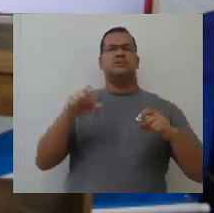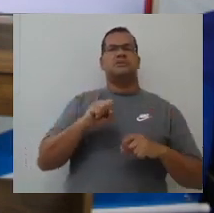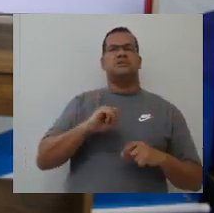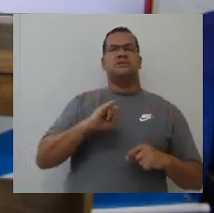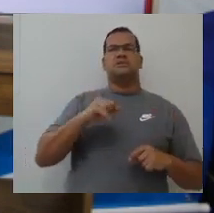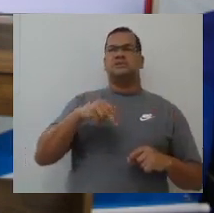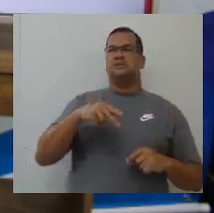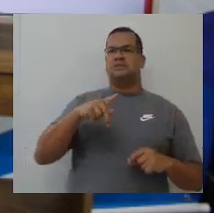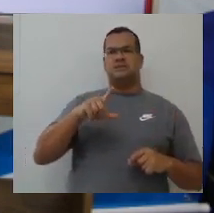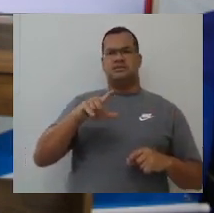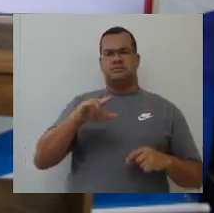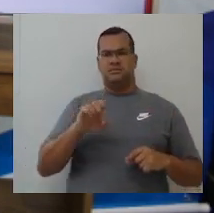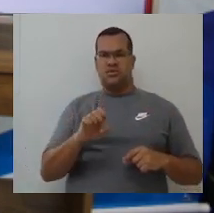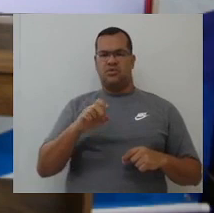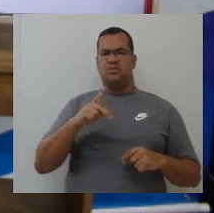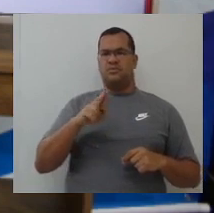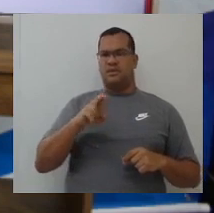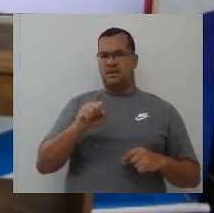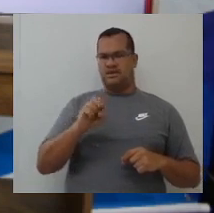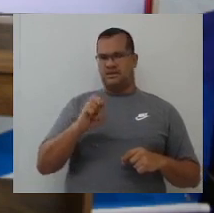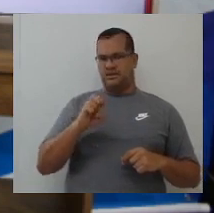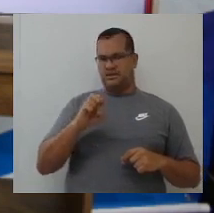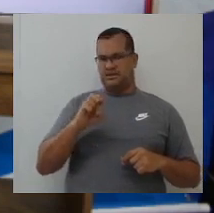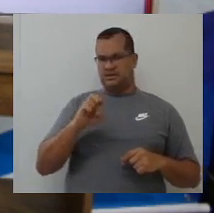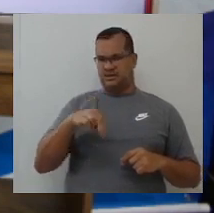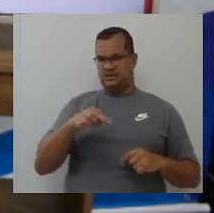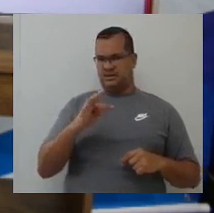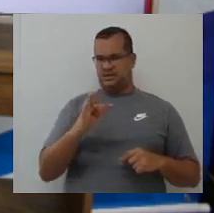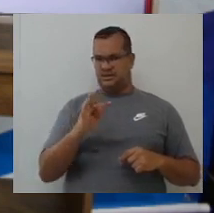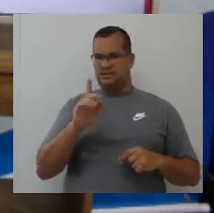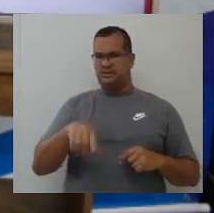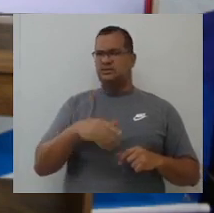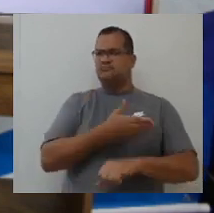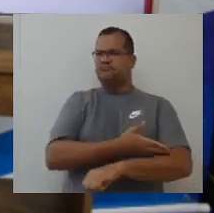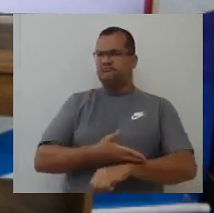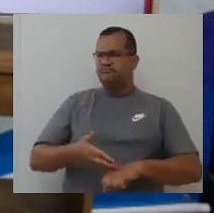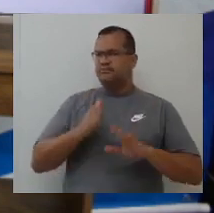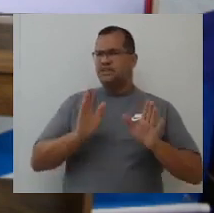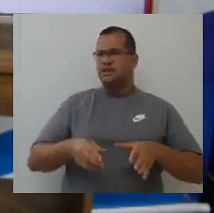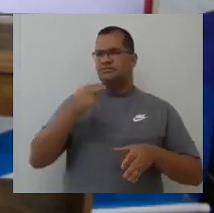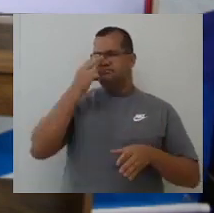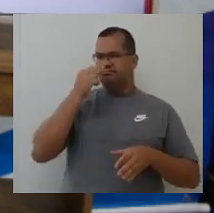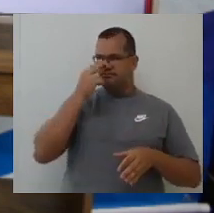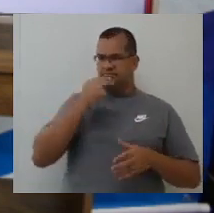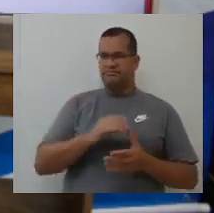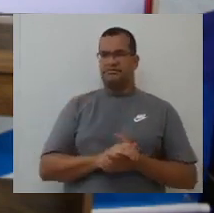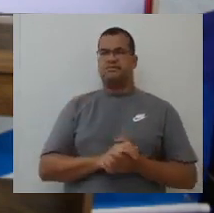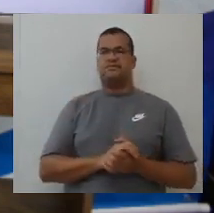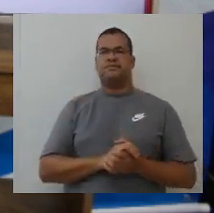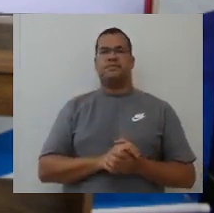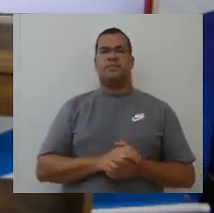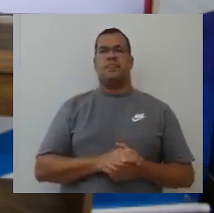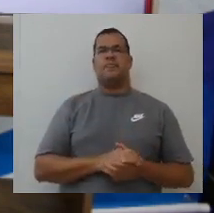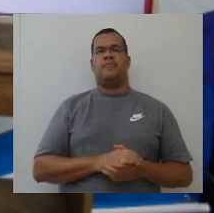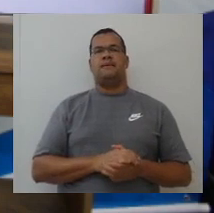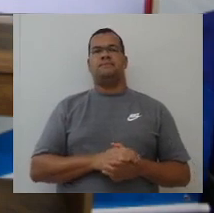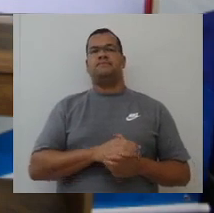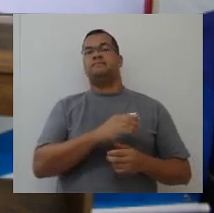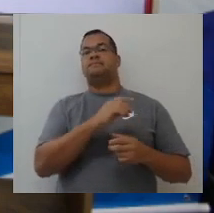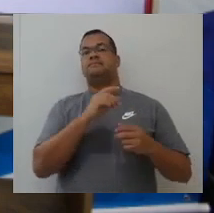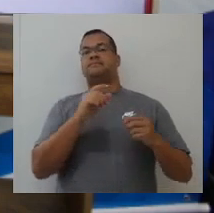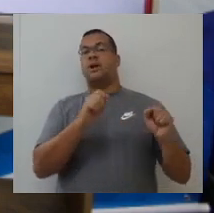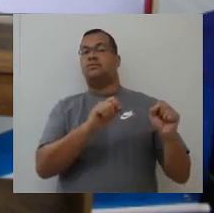de ações, de costumes, de hábitos que eu realizo frequentemente. Tá certo? Então, vamos lá para um segundo ponto do nosso